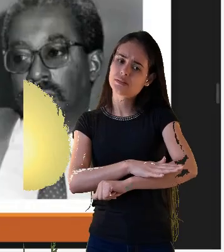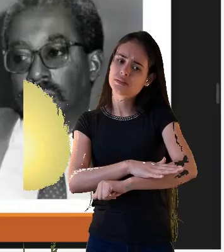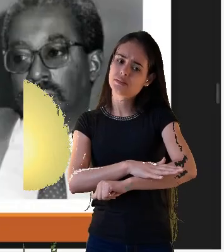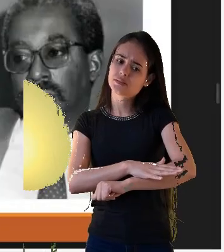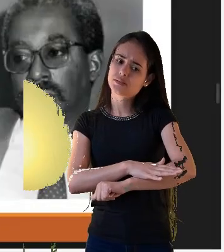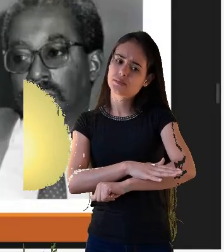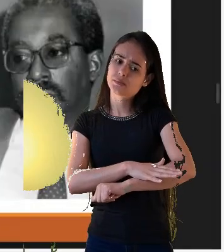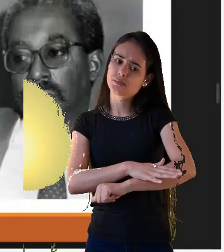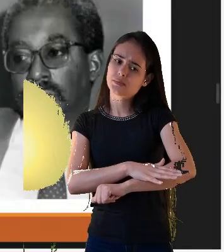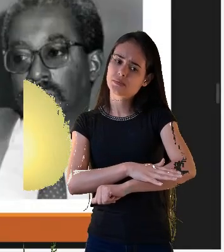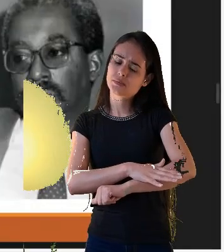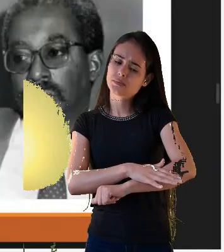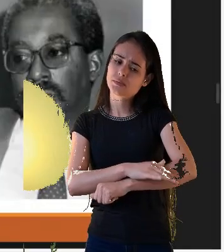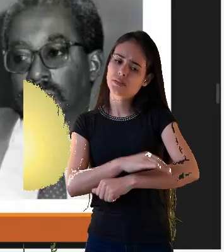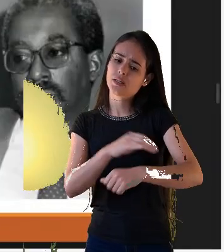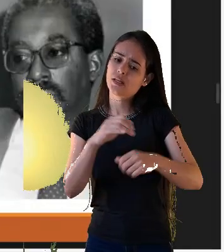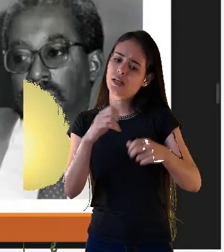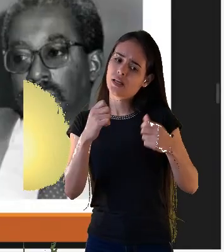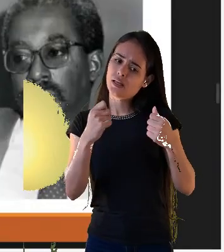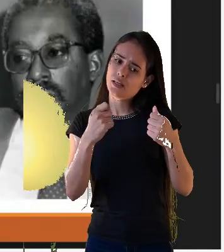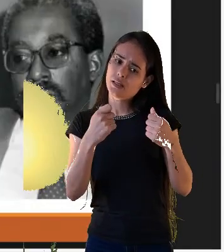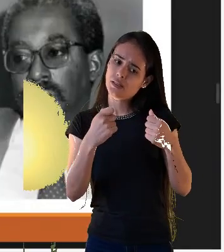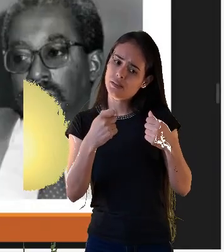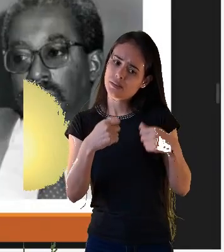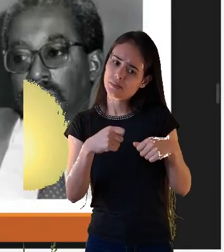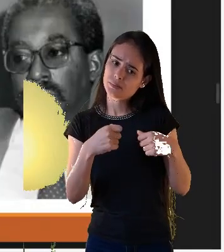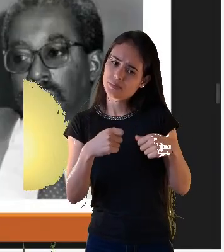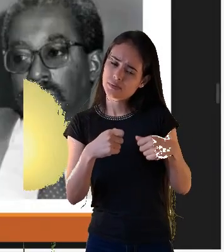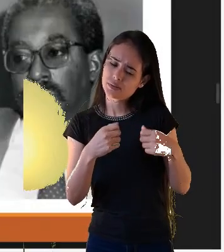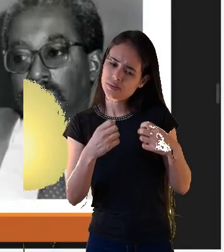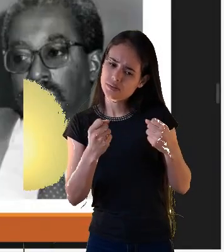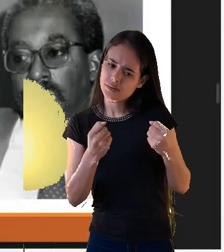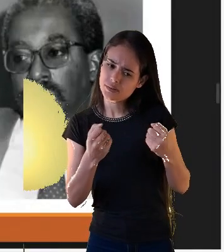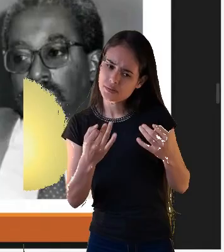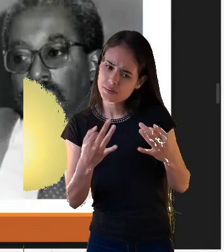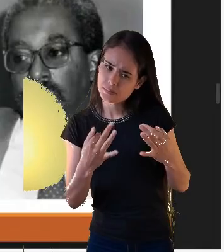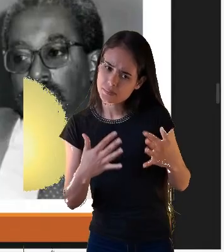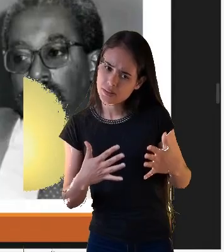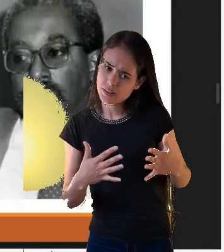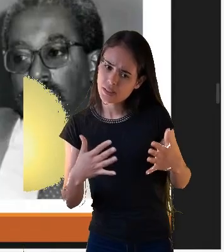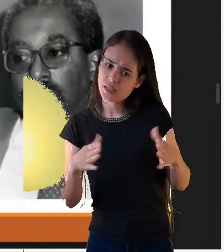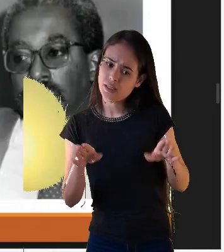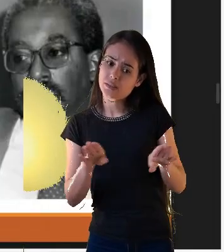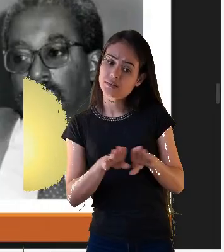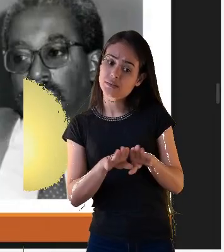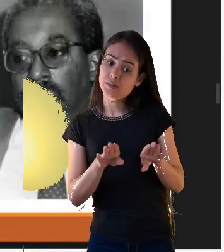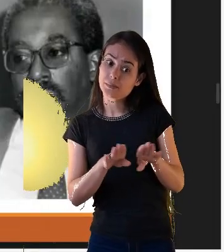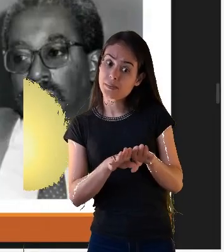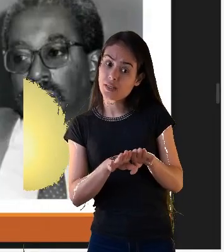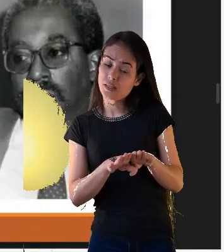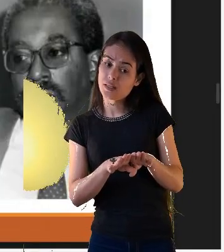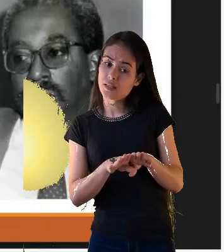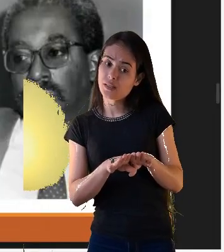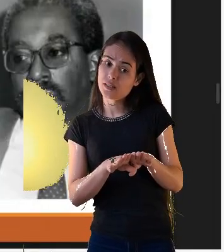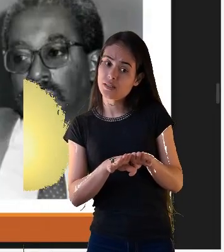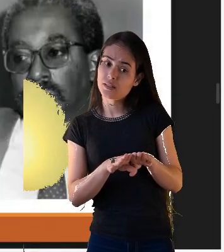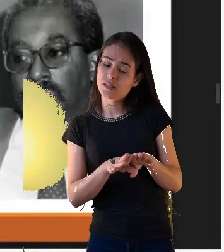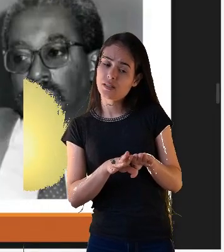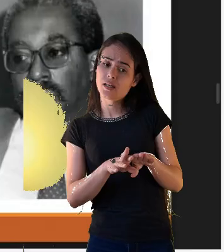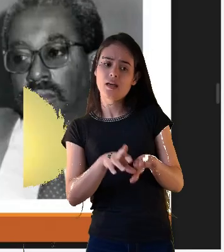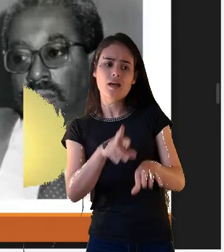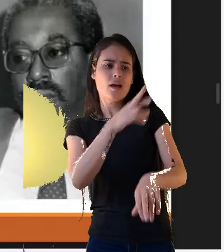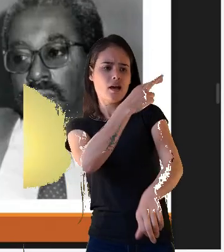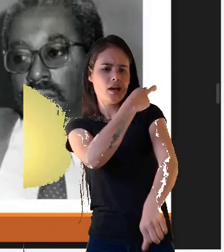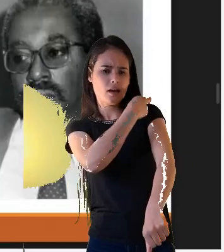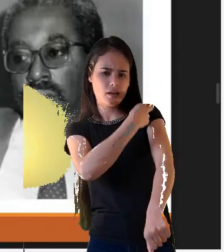de fato, né, vai falar sobre racismo no Brasil, né? Ela vai